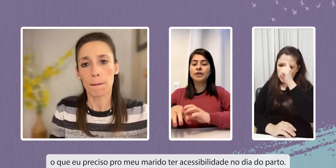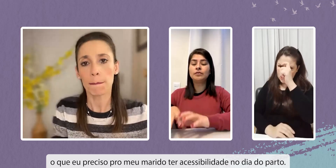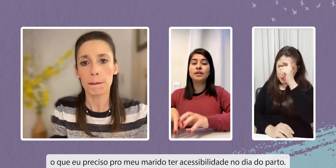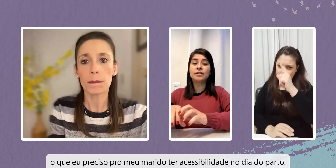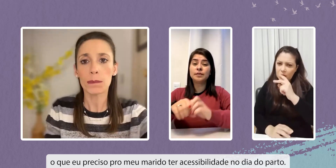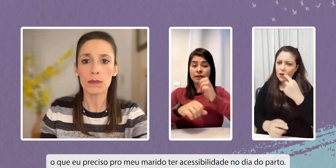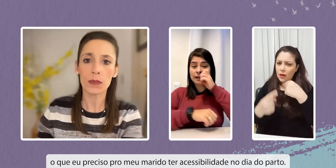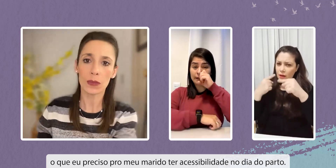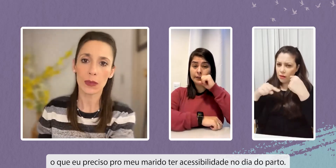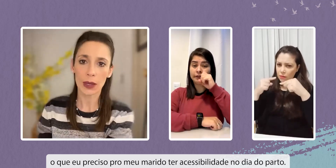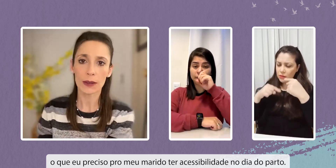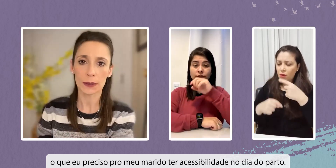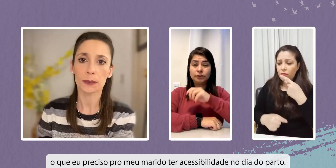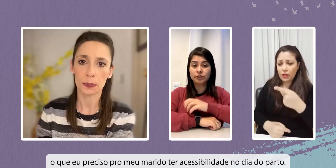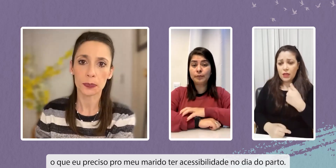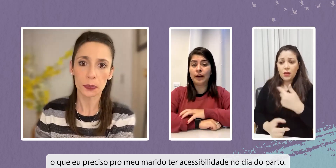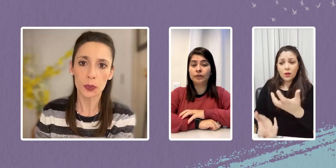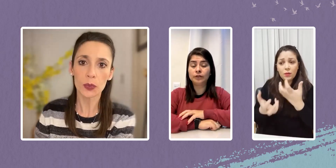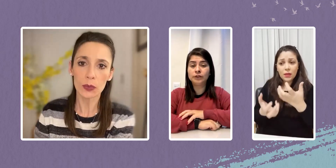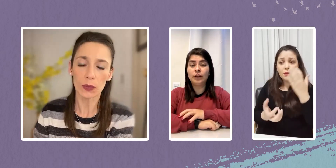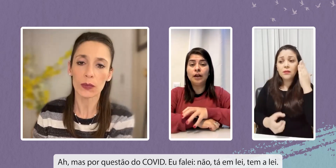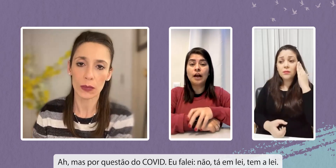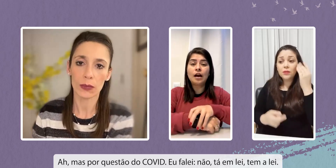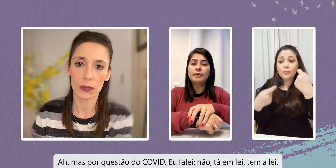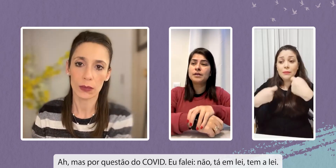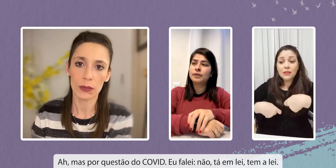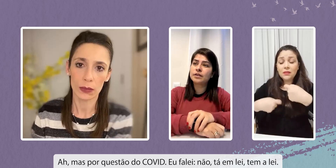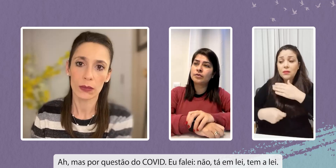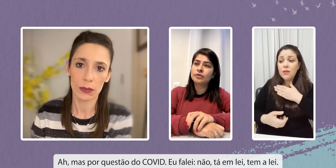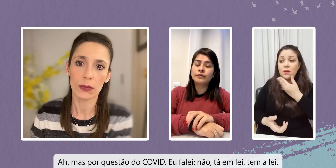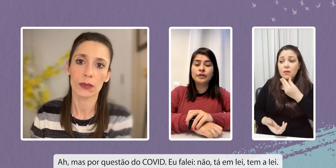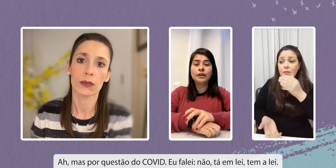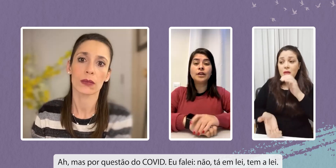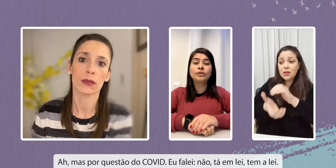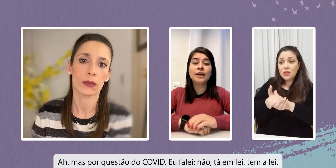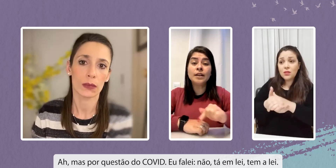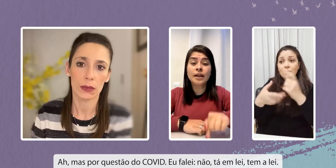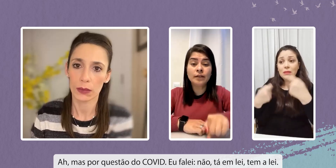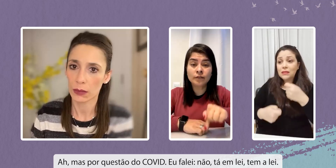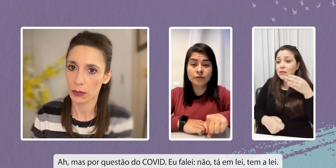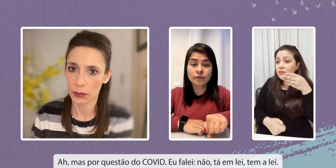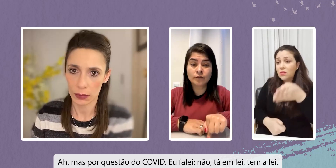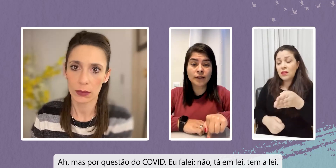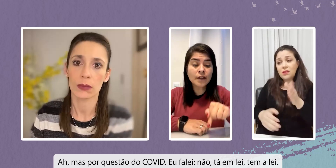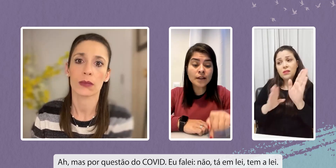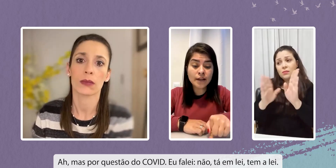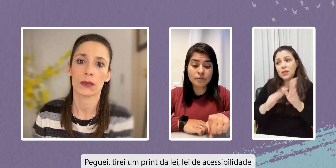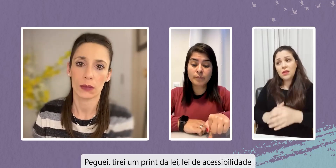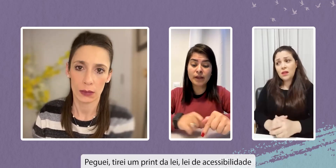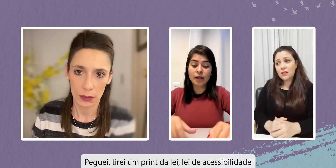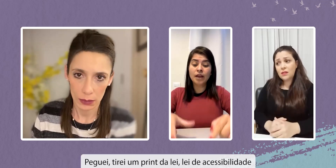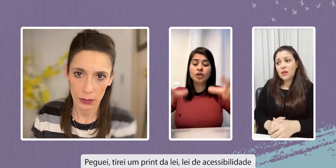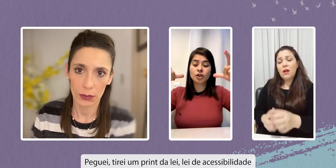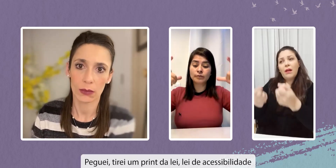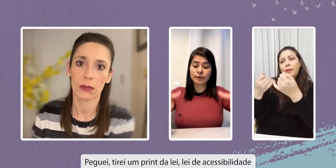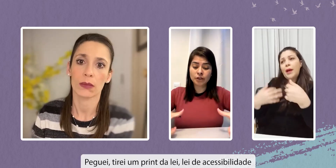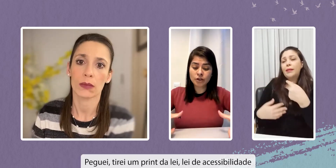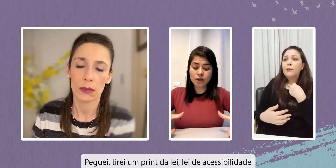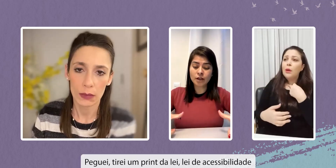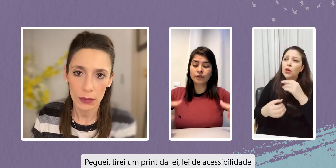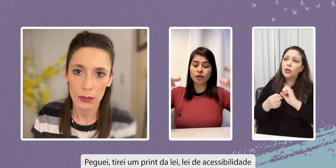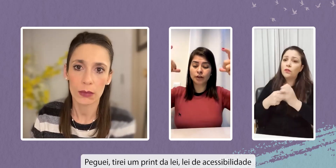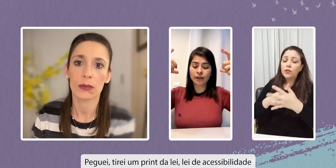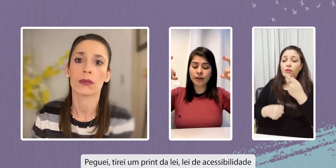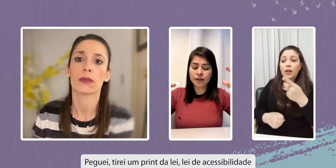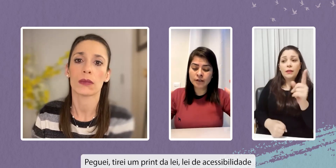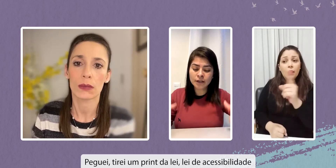o meu marido ter acessibilidade no dia do parto. Mas por questão do Covid, eu falei, não, tá em lei. Tem a lei. Me peguei, tirei um print da